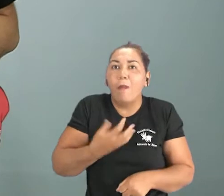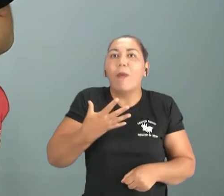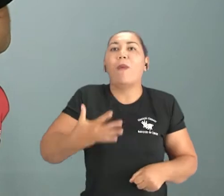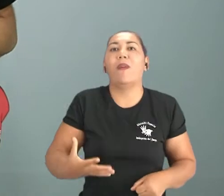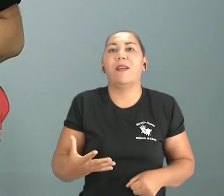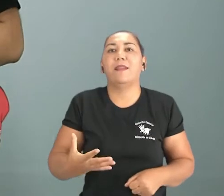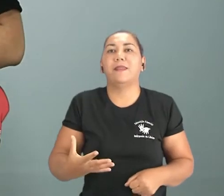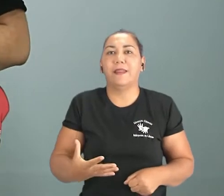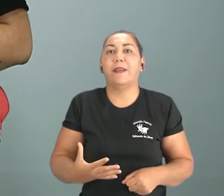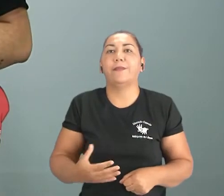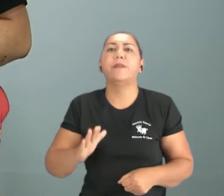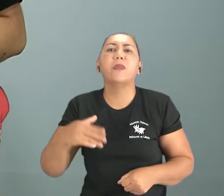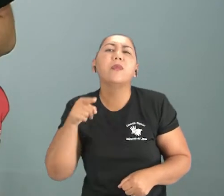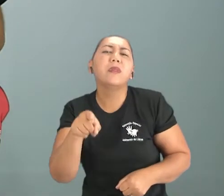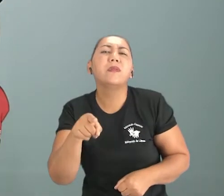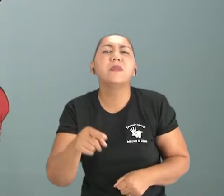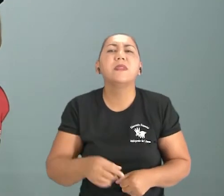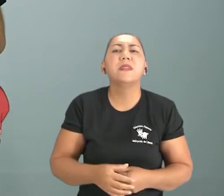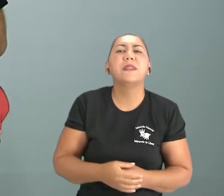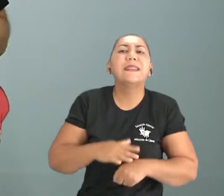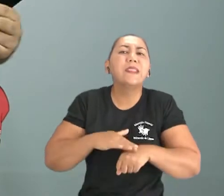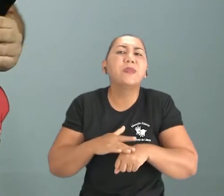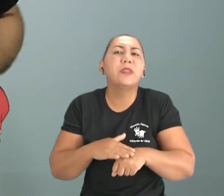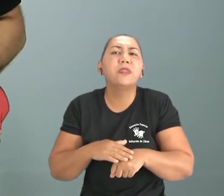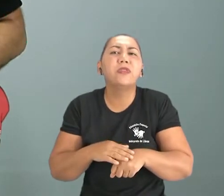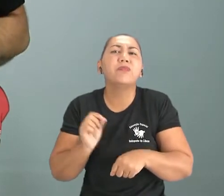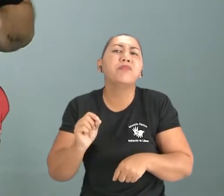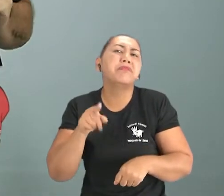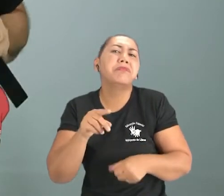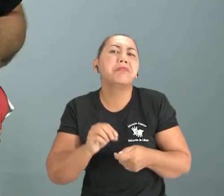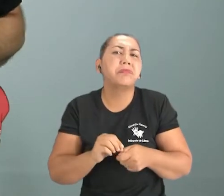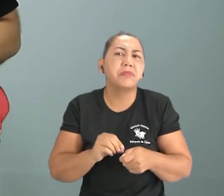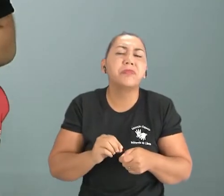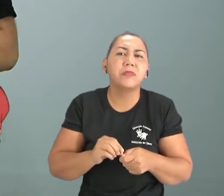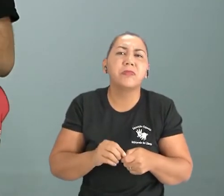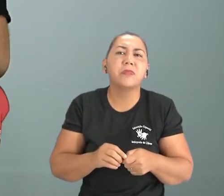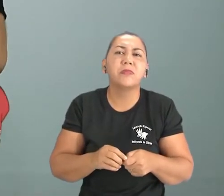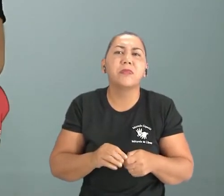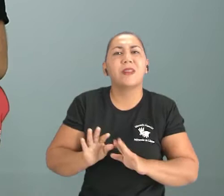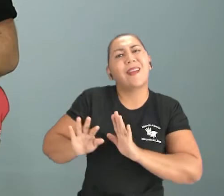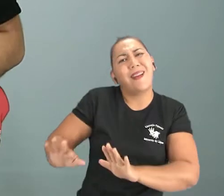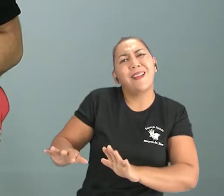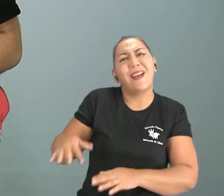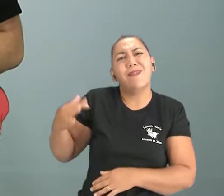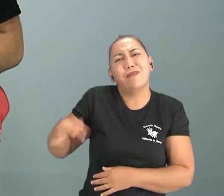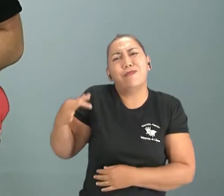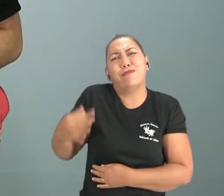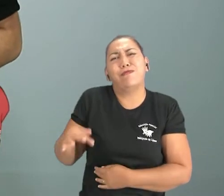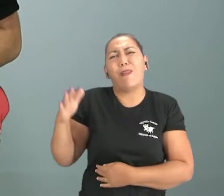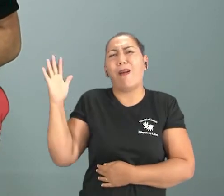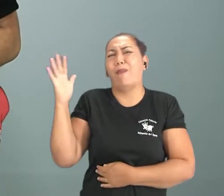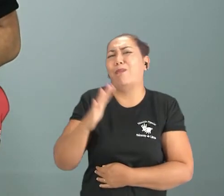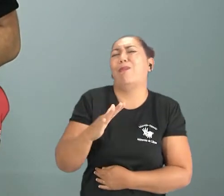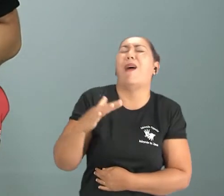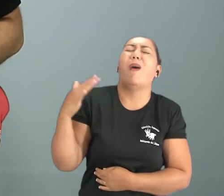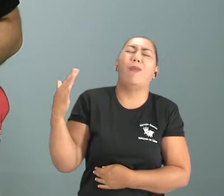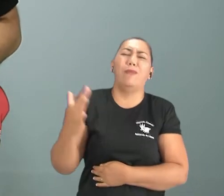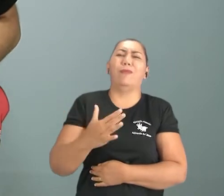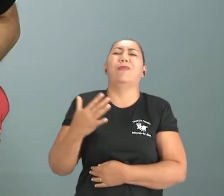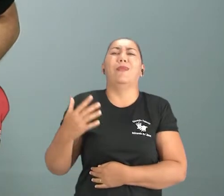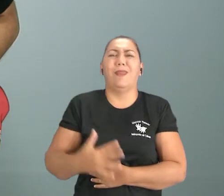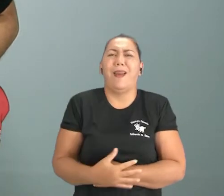quando você está dodói como você está doente que que você faz você fica lá com o dobro você fica se sentindo mal tempo todo